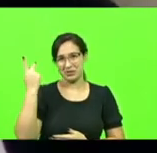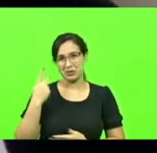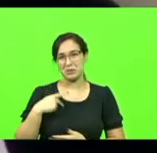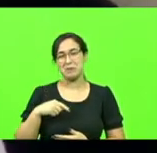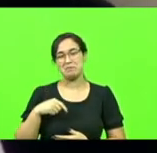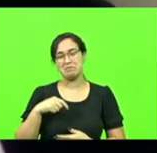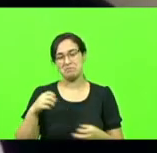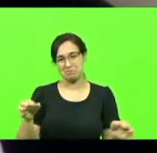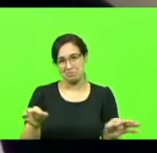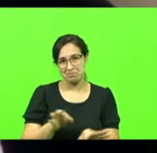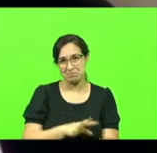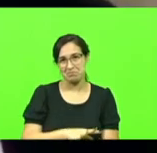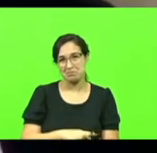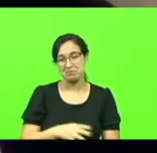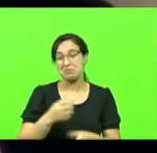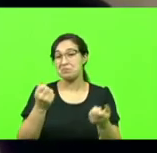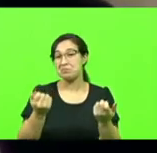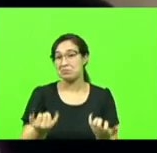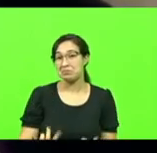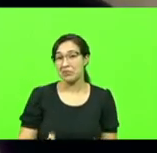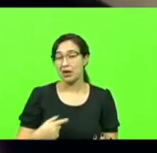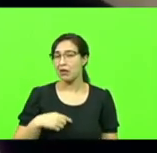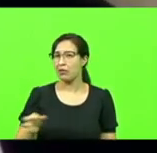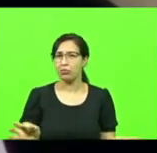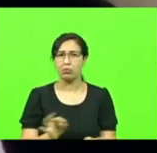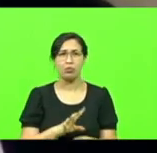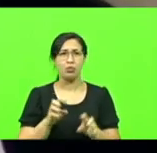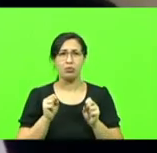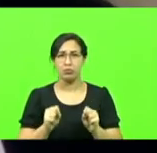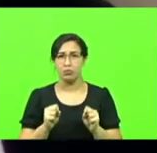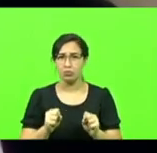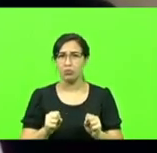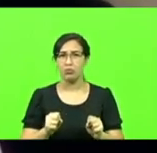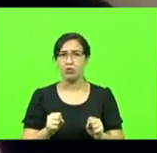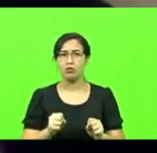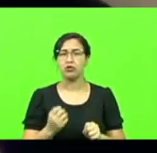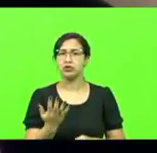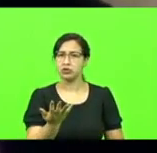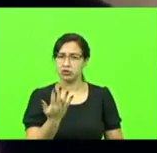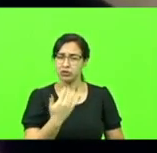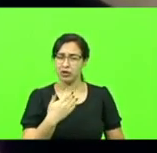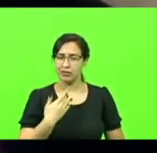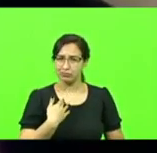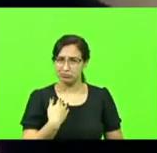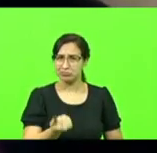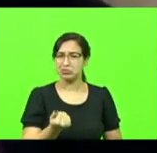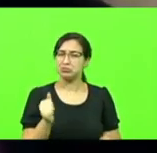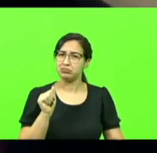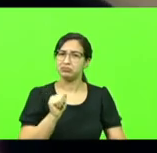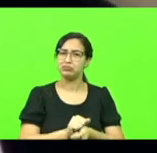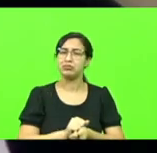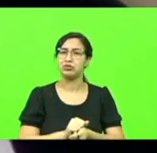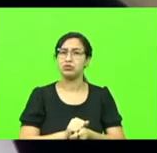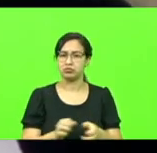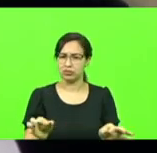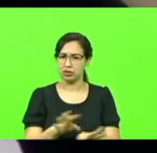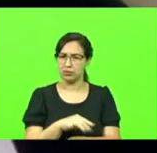fala, falando que eu estou pronta para encarar junto. E eu acho que isso não pode terminar aqui. Eu acho que é o momento de a